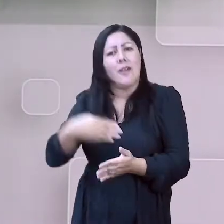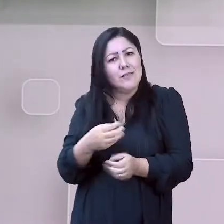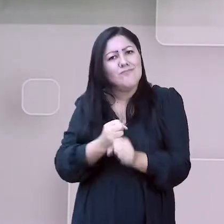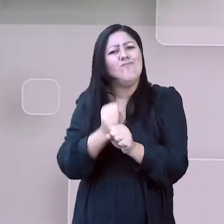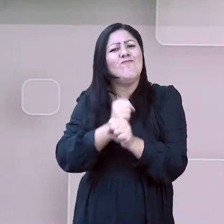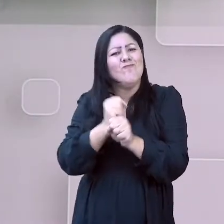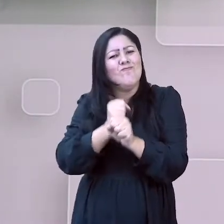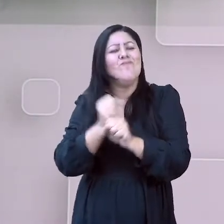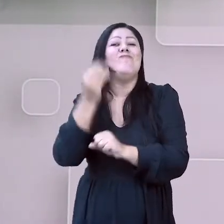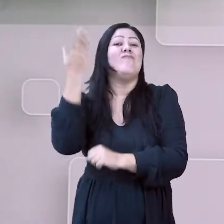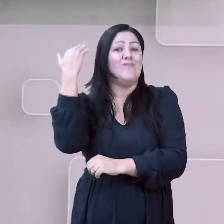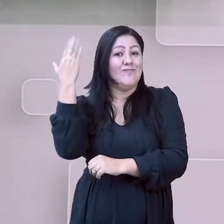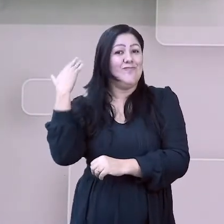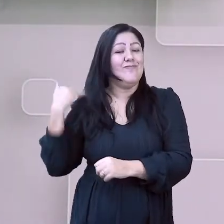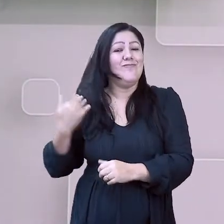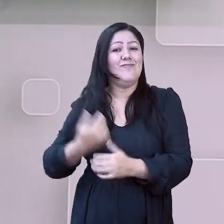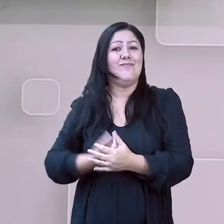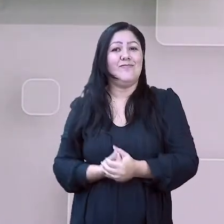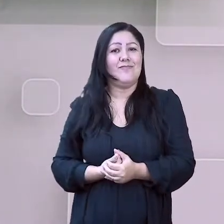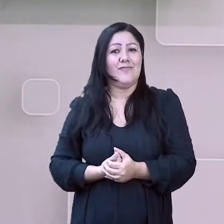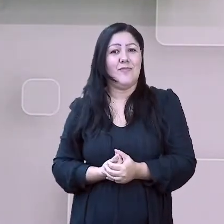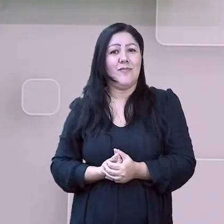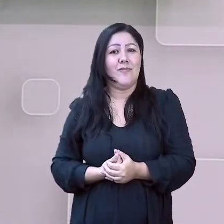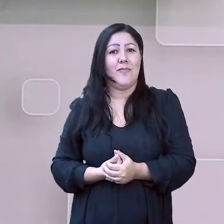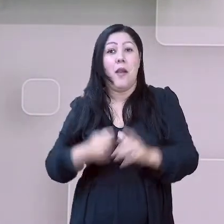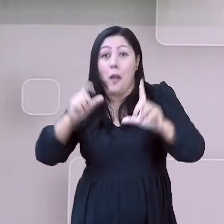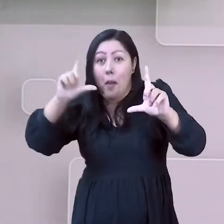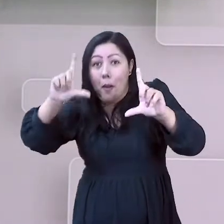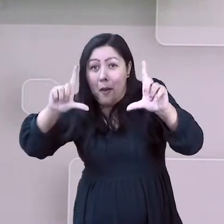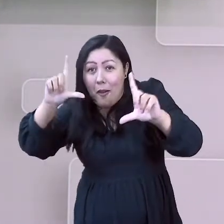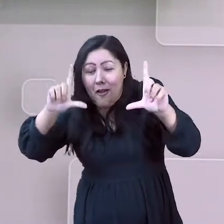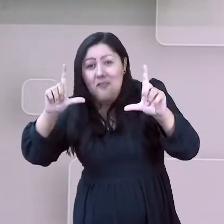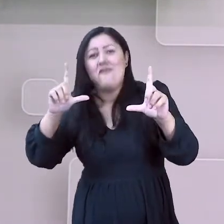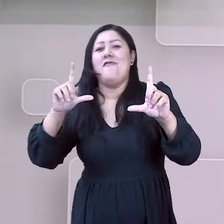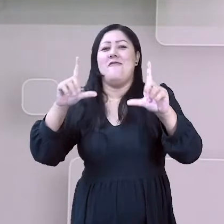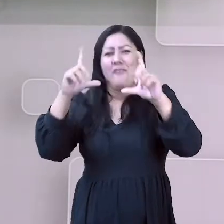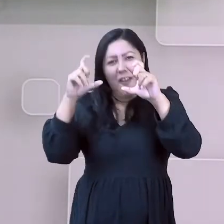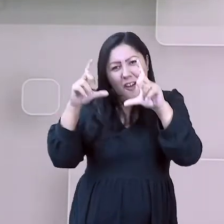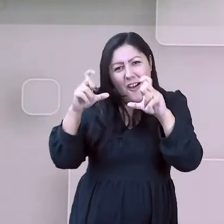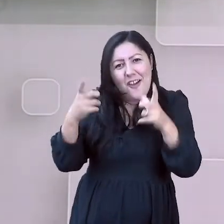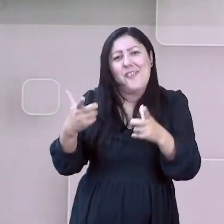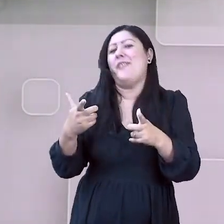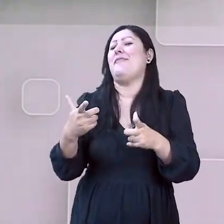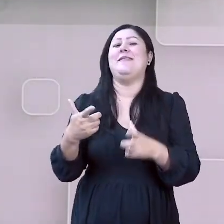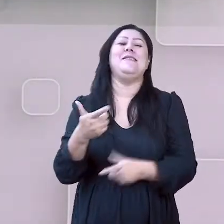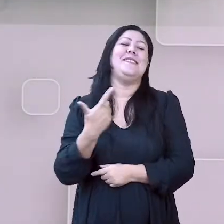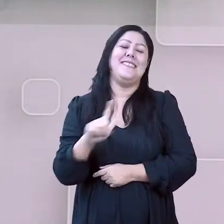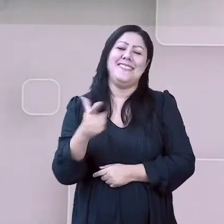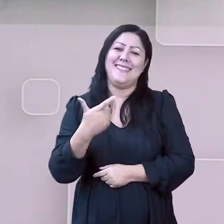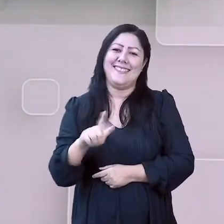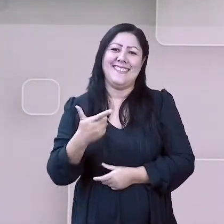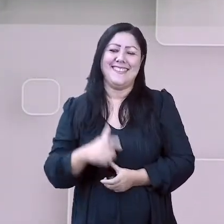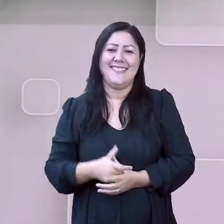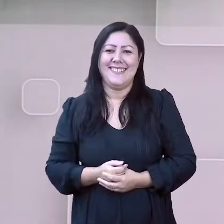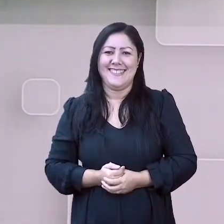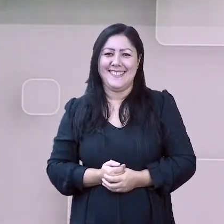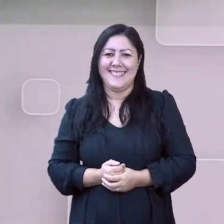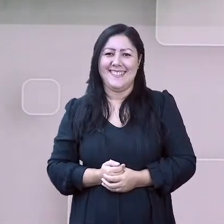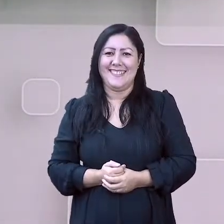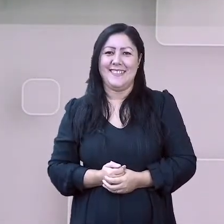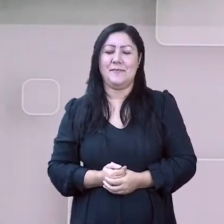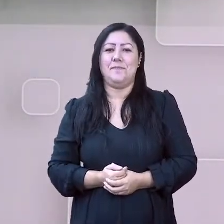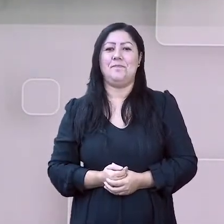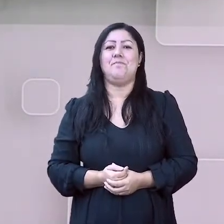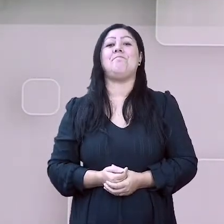aí alguém pode me perguntar, tem vídeo? Tem fotografia? Não tem. Nós